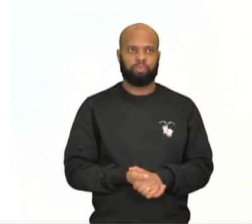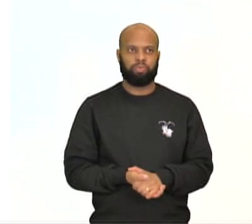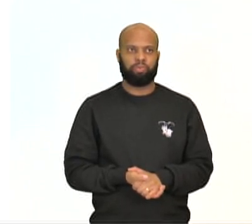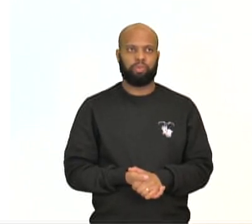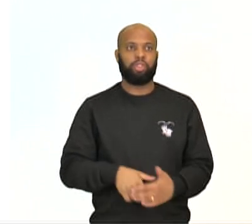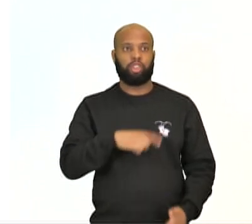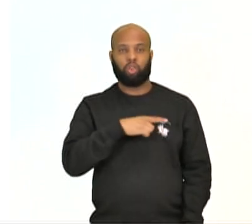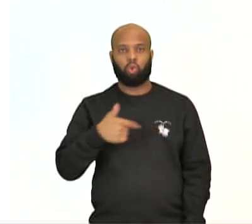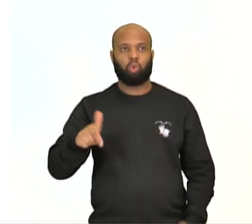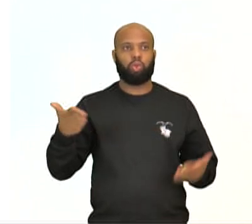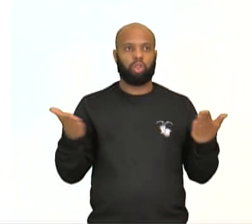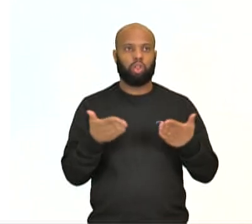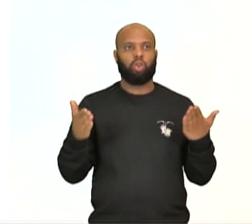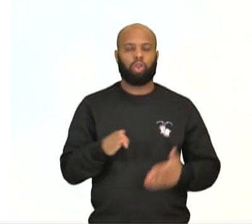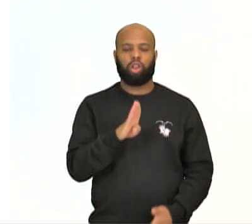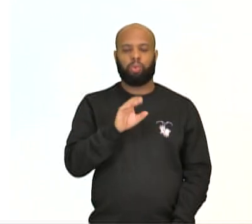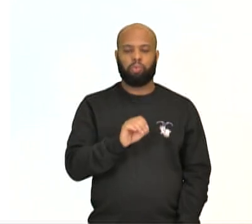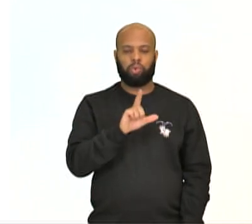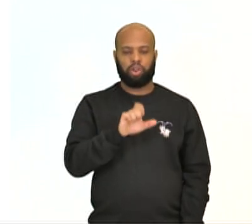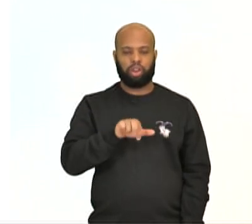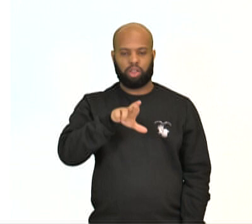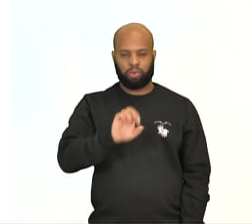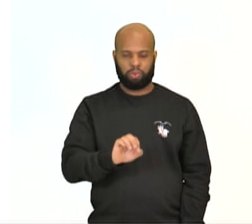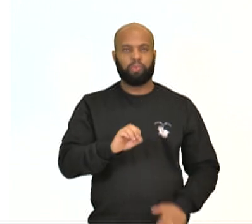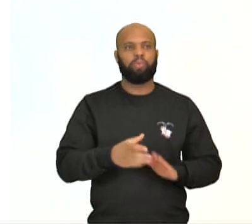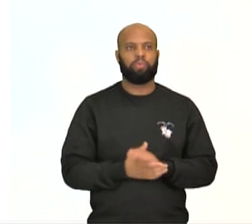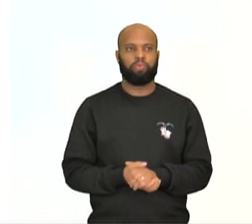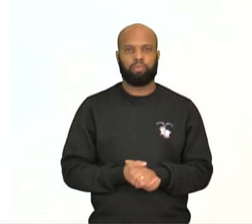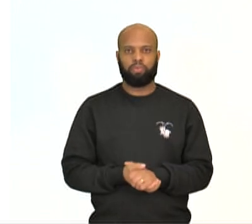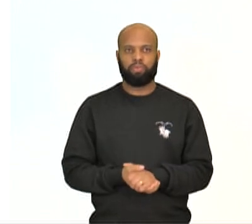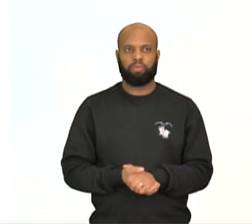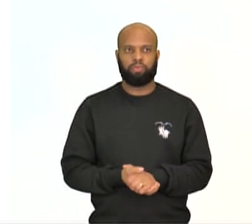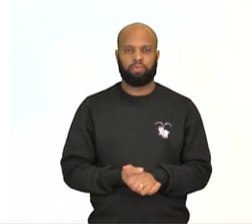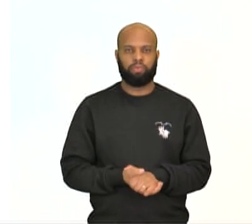Mais um estilo, o bolero.